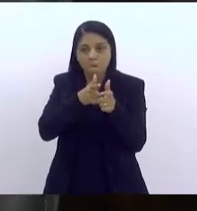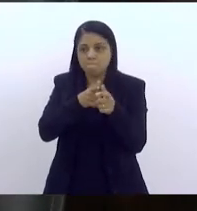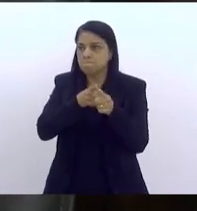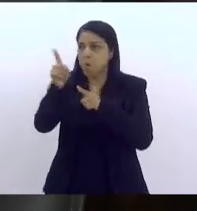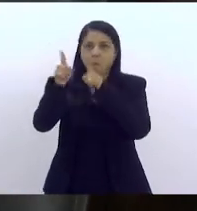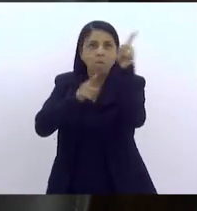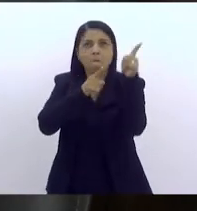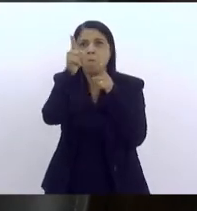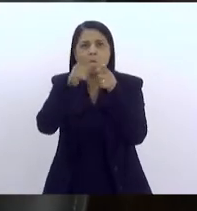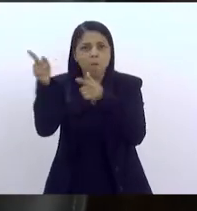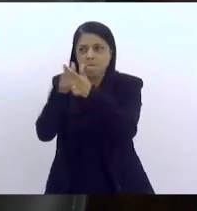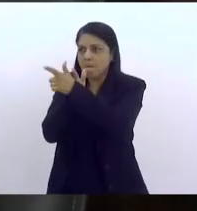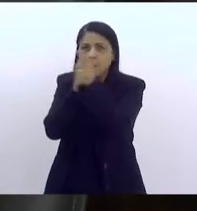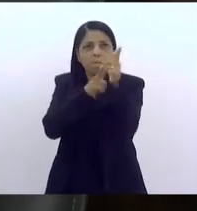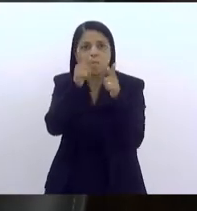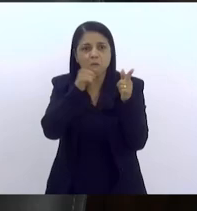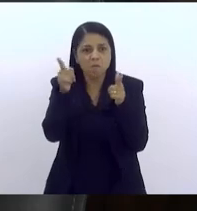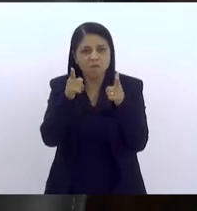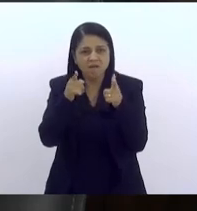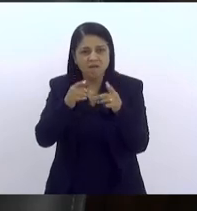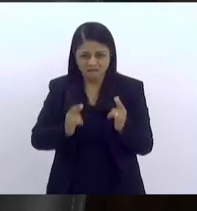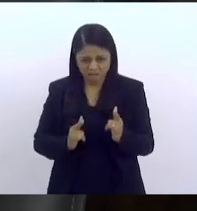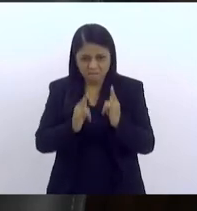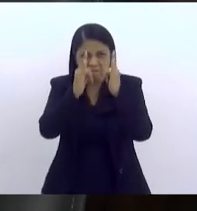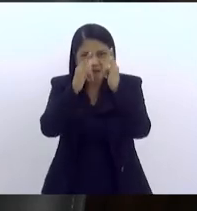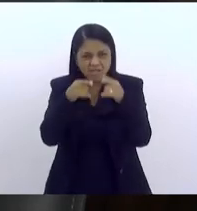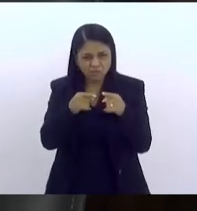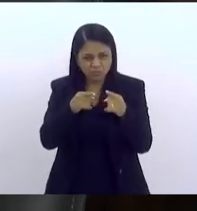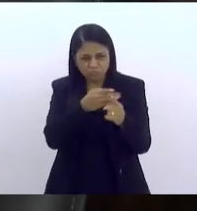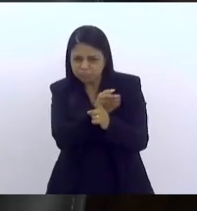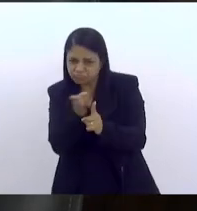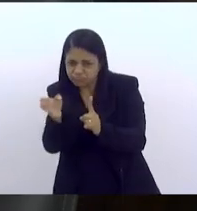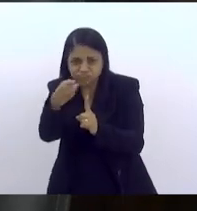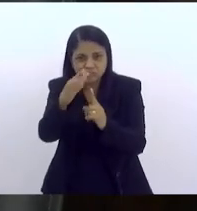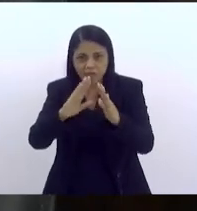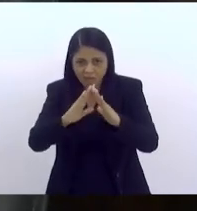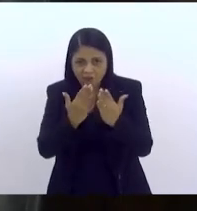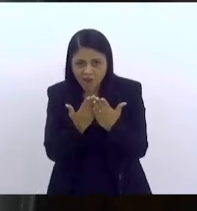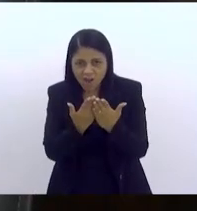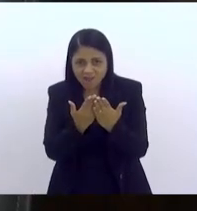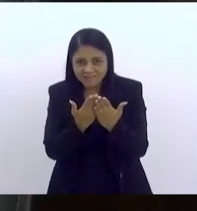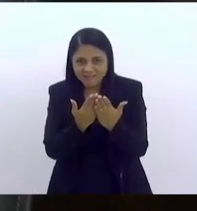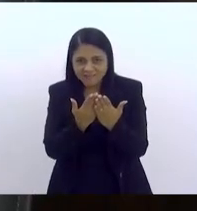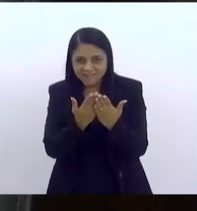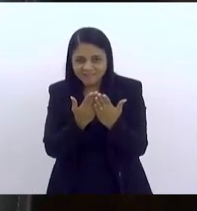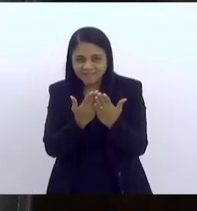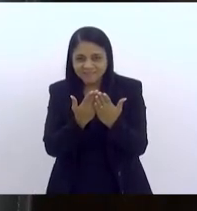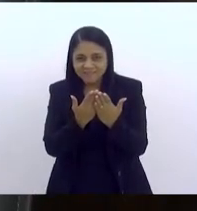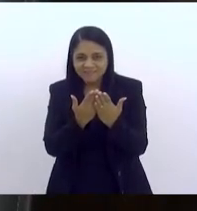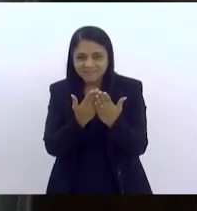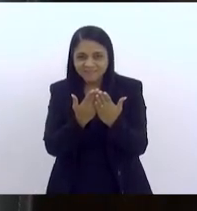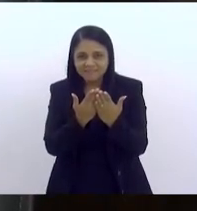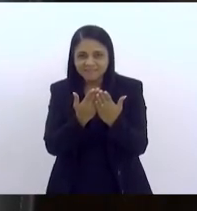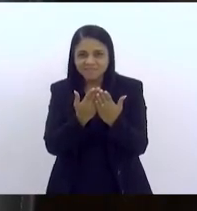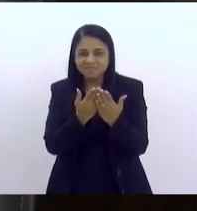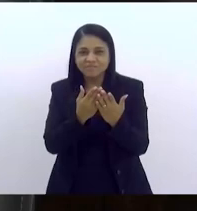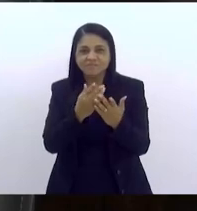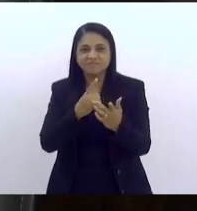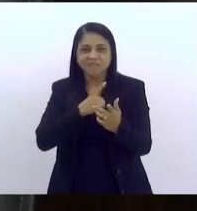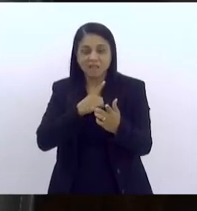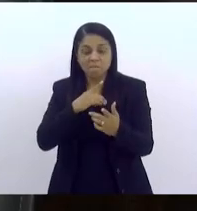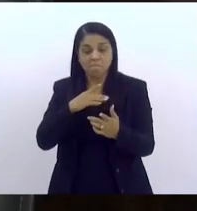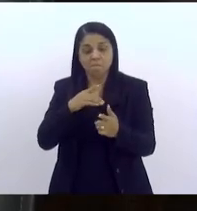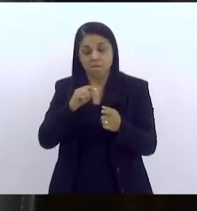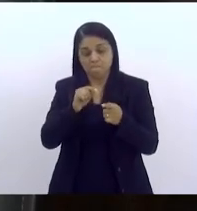elas desviam dos prédios escolares essas balas tem autonomia